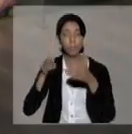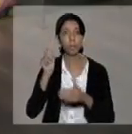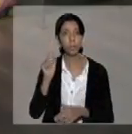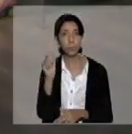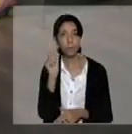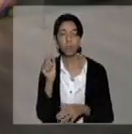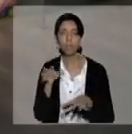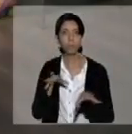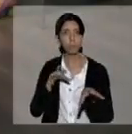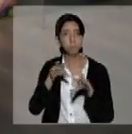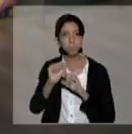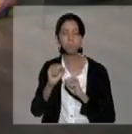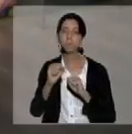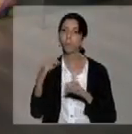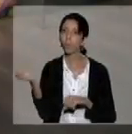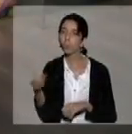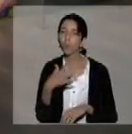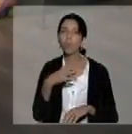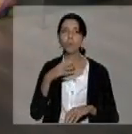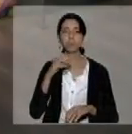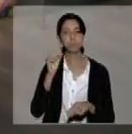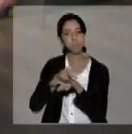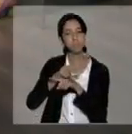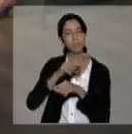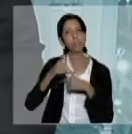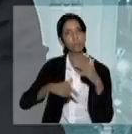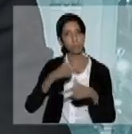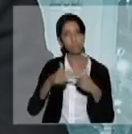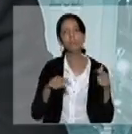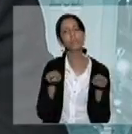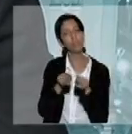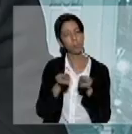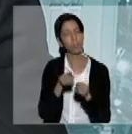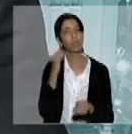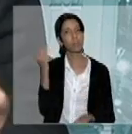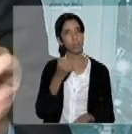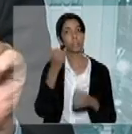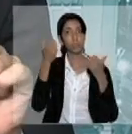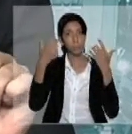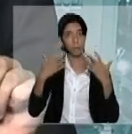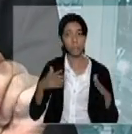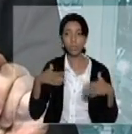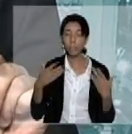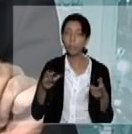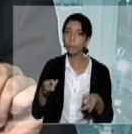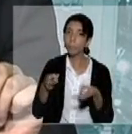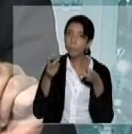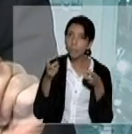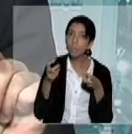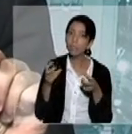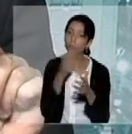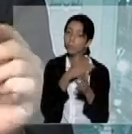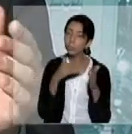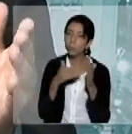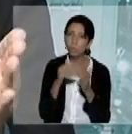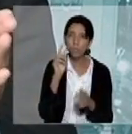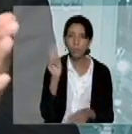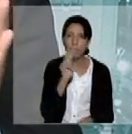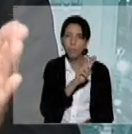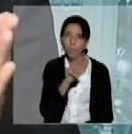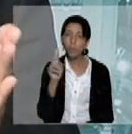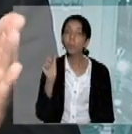focado para a formação, para a inovação, para o trabalho. Isso também é importante destacar. Então, se a gente percebe isso tudo, a